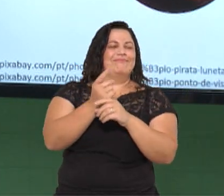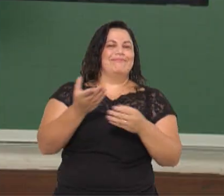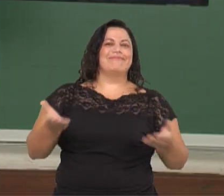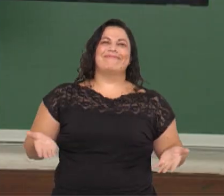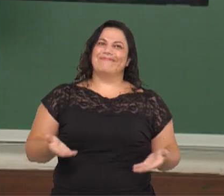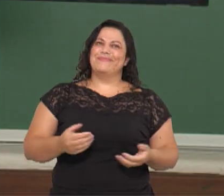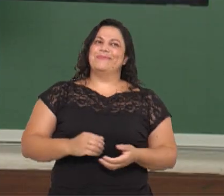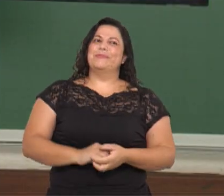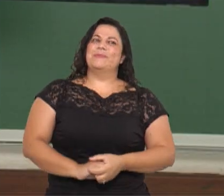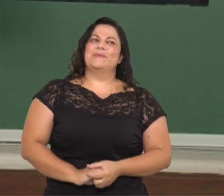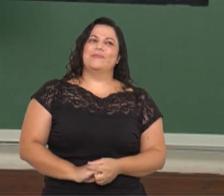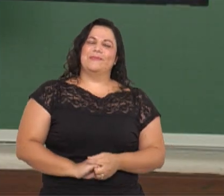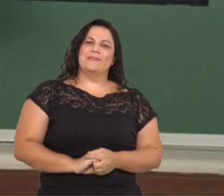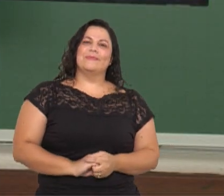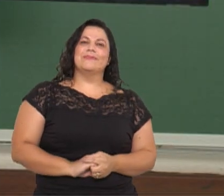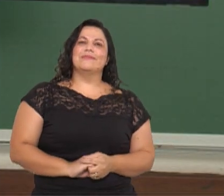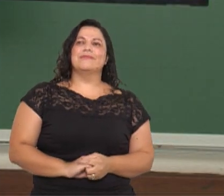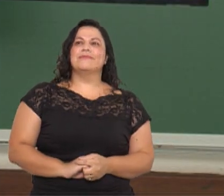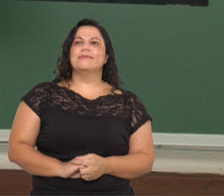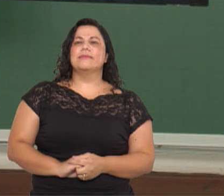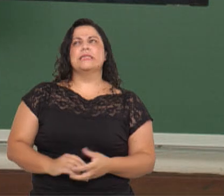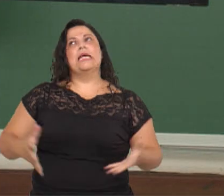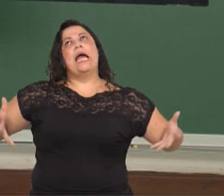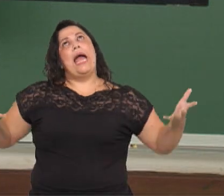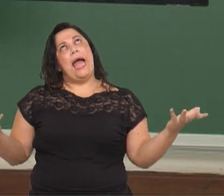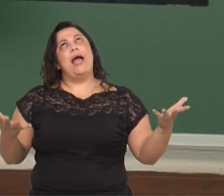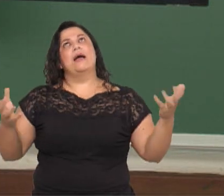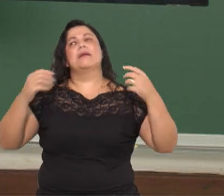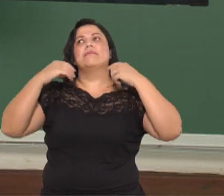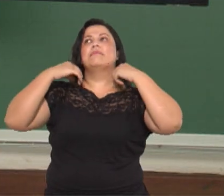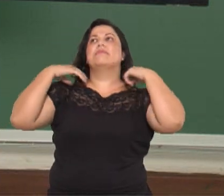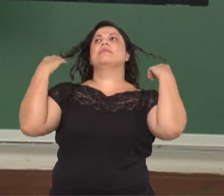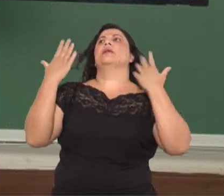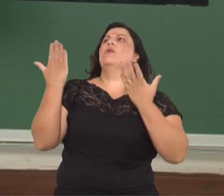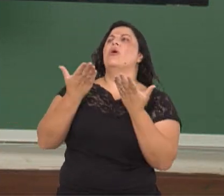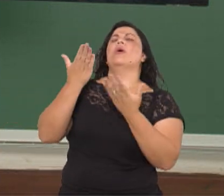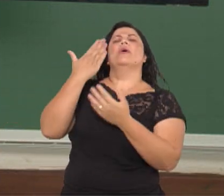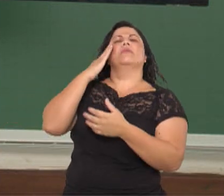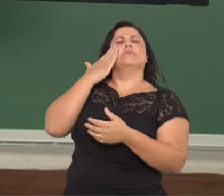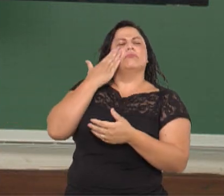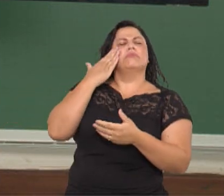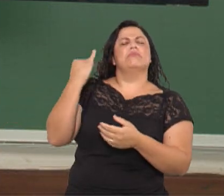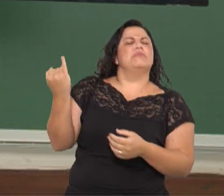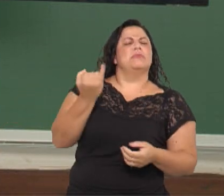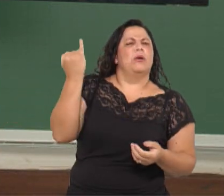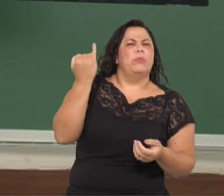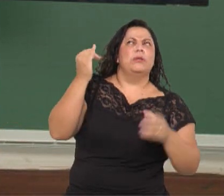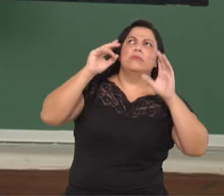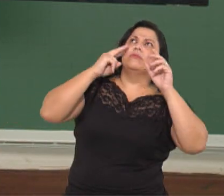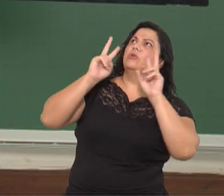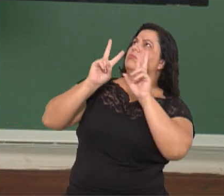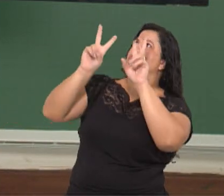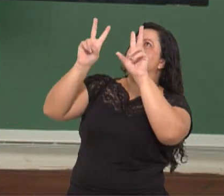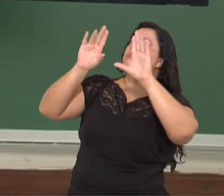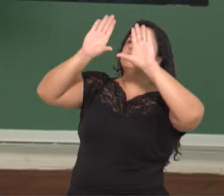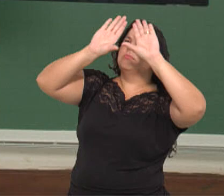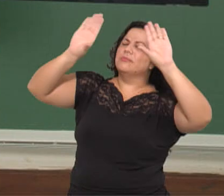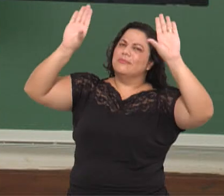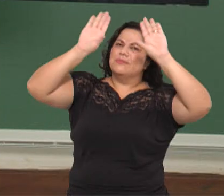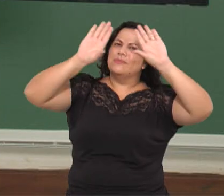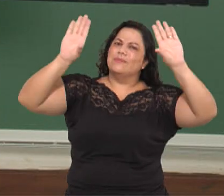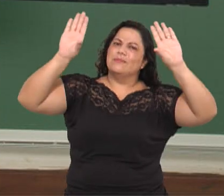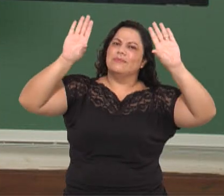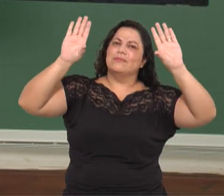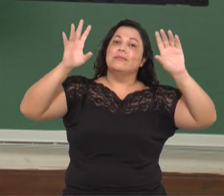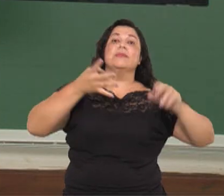ciências. Bom, Fabiana, agora eu entendi que é importante olhar o céu. Eu vou conhecer um pouquinho sobre